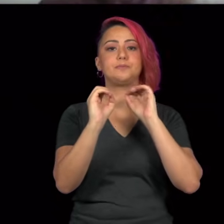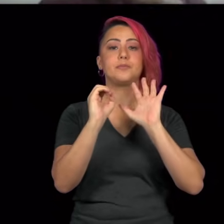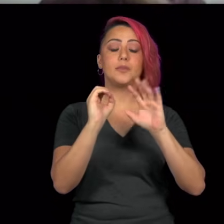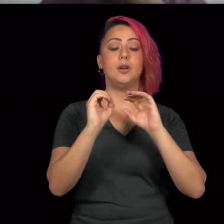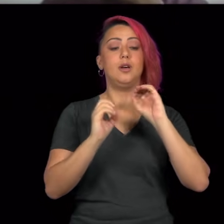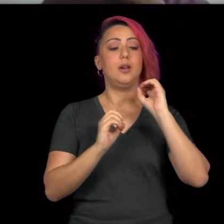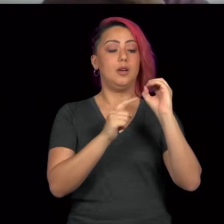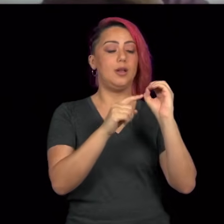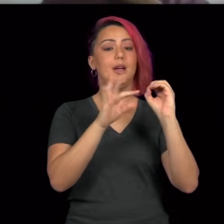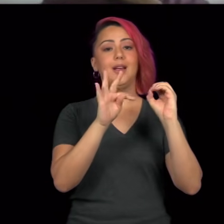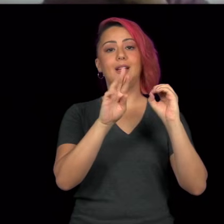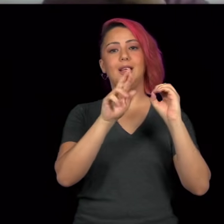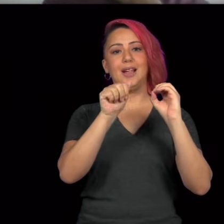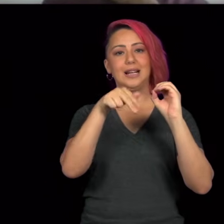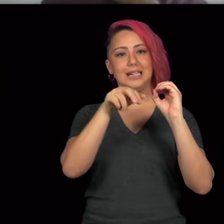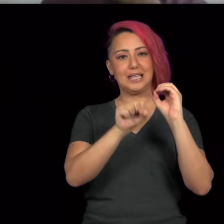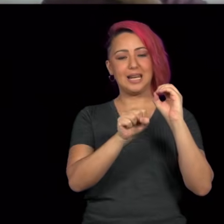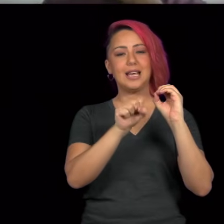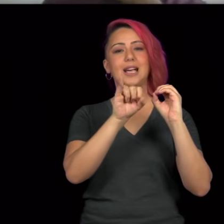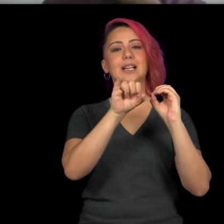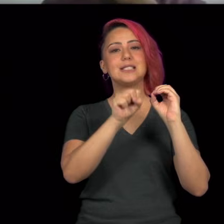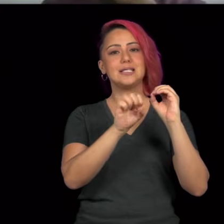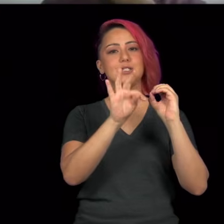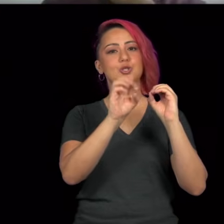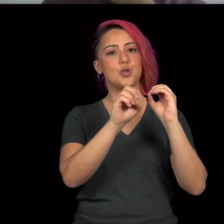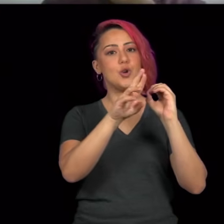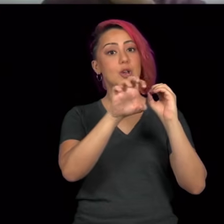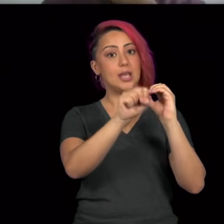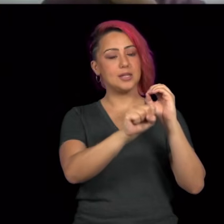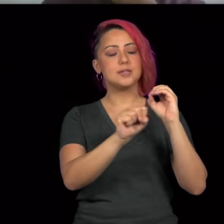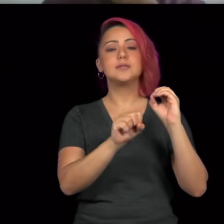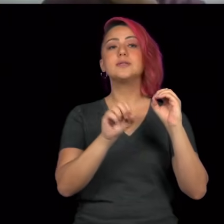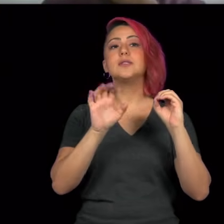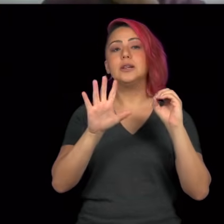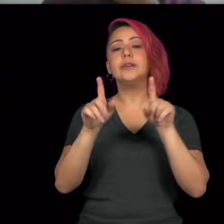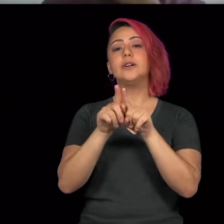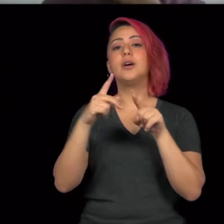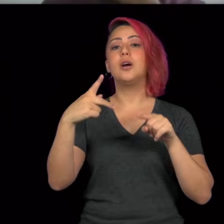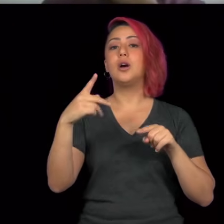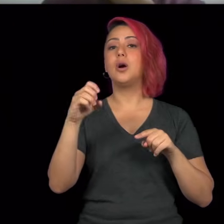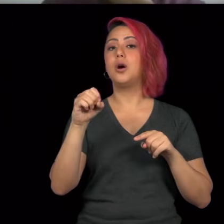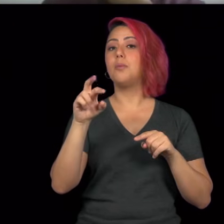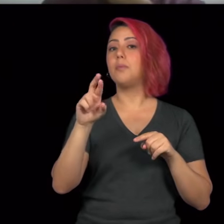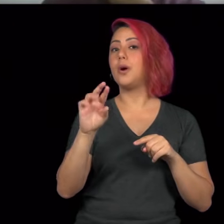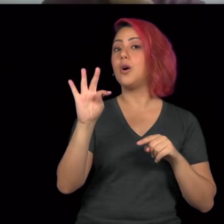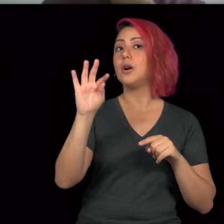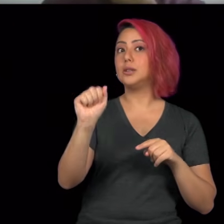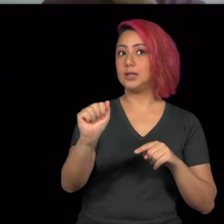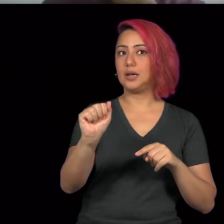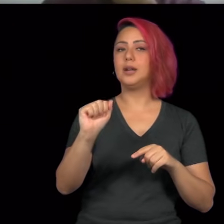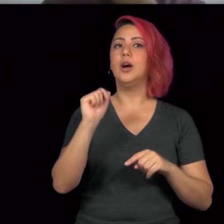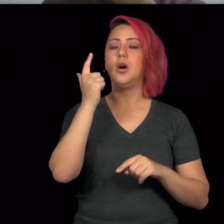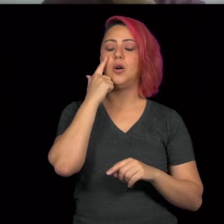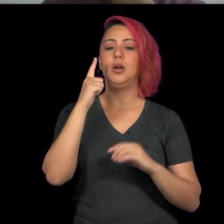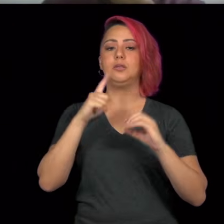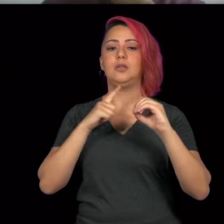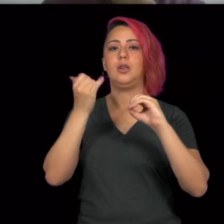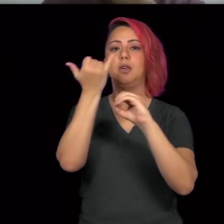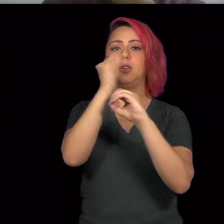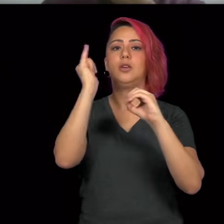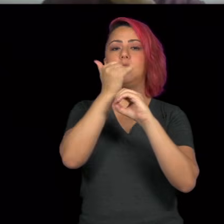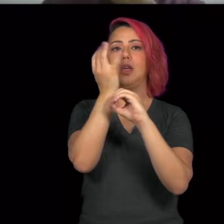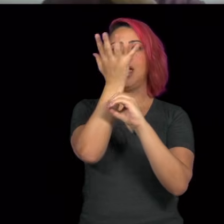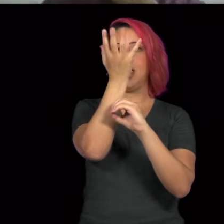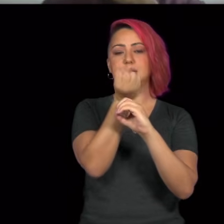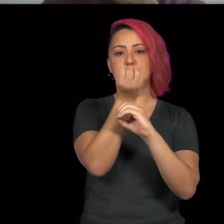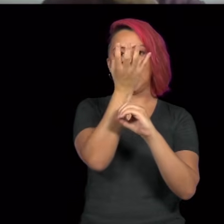forma? Vamos relembrar aqui, né, os termos. Nós temos o coletor, a saída, identificar aqui o coletor,